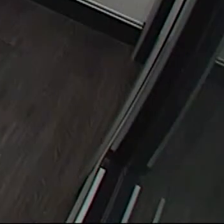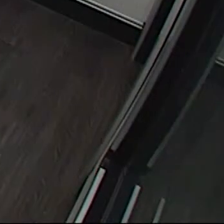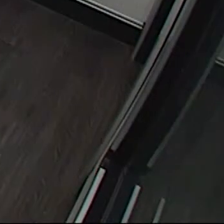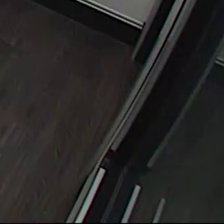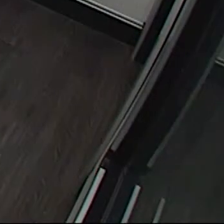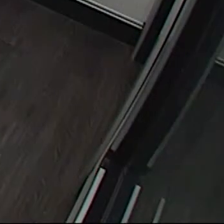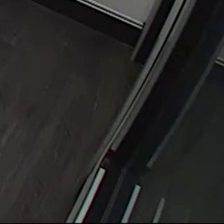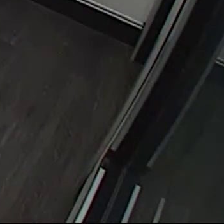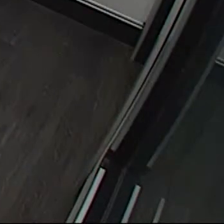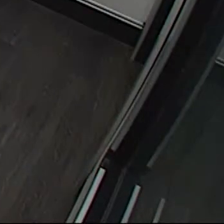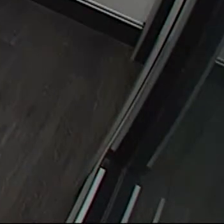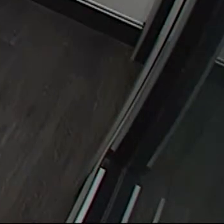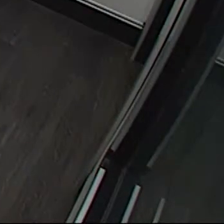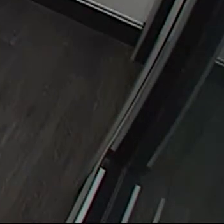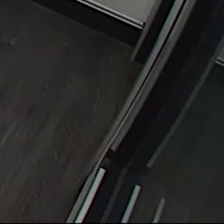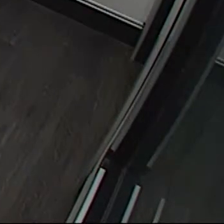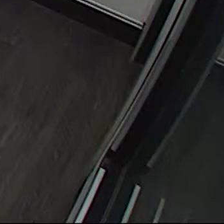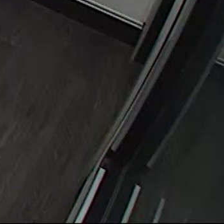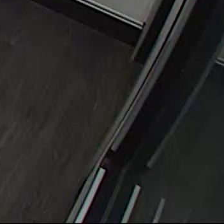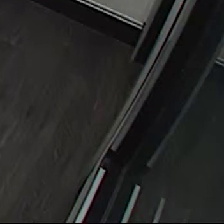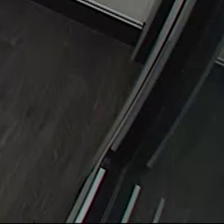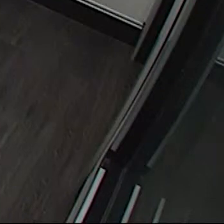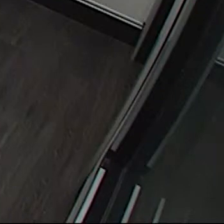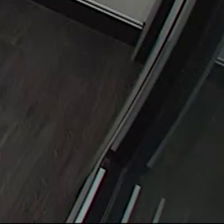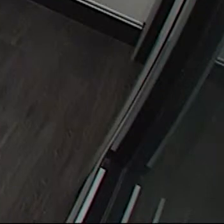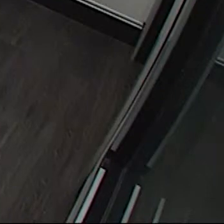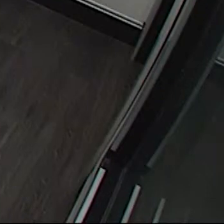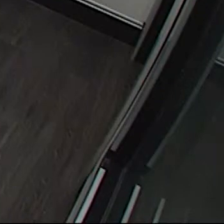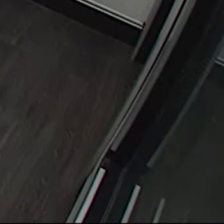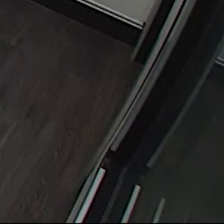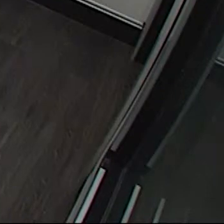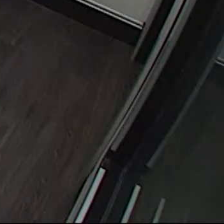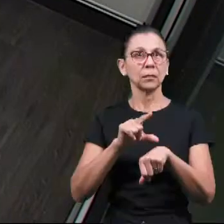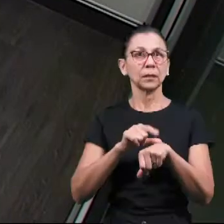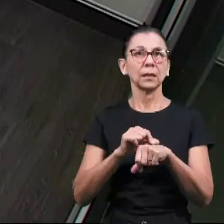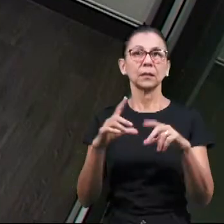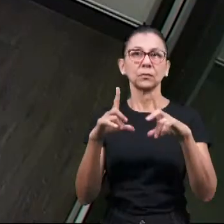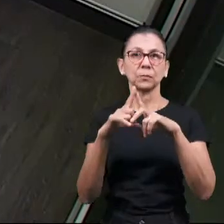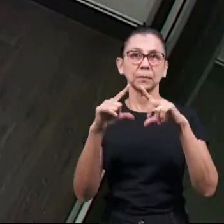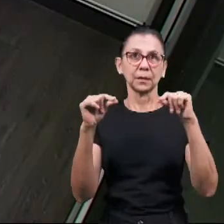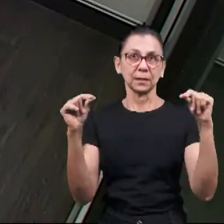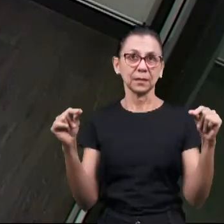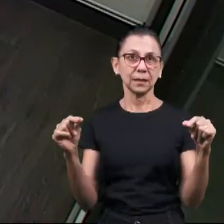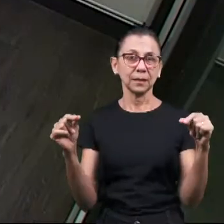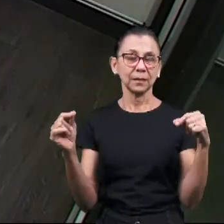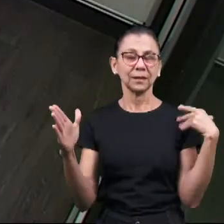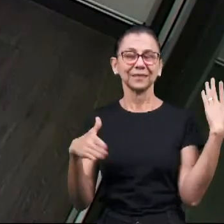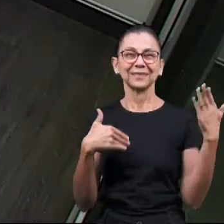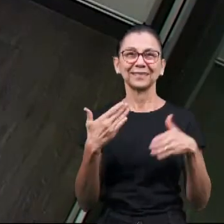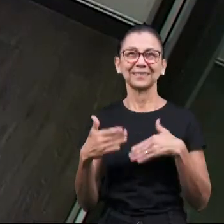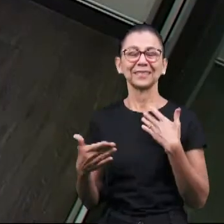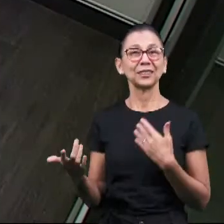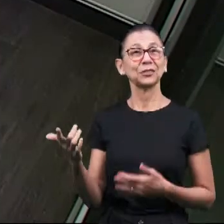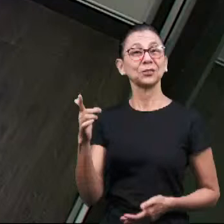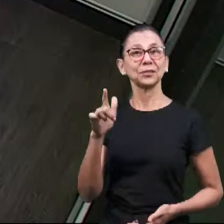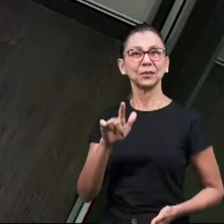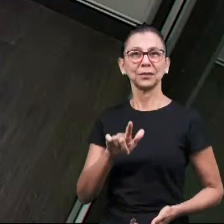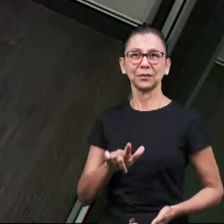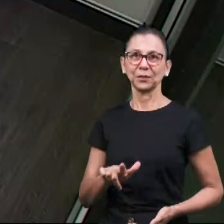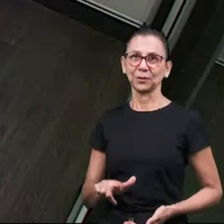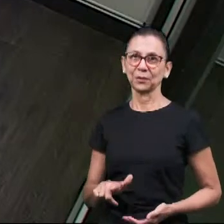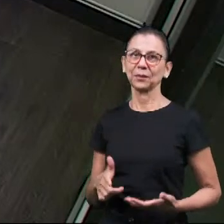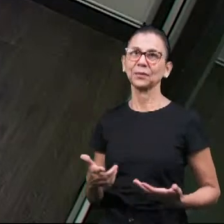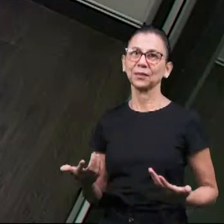São 7:30, 7:30, horário de Brasília. Que alegria, mais uma vez,